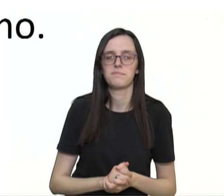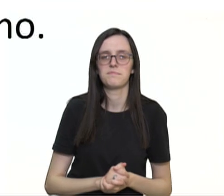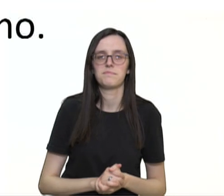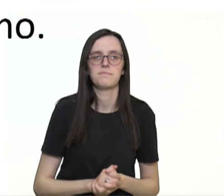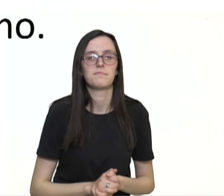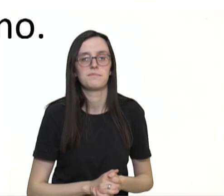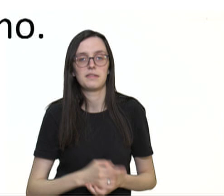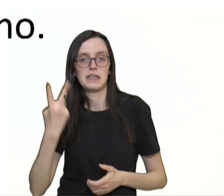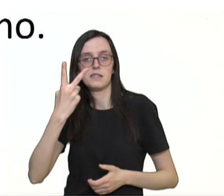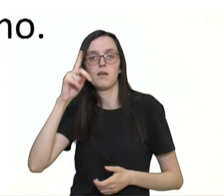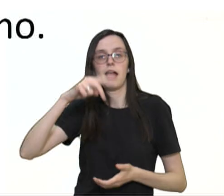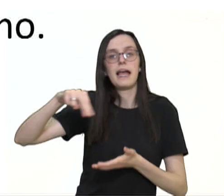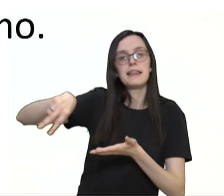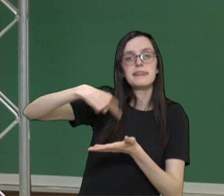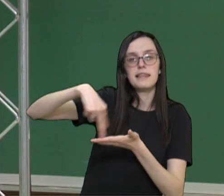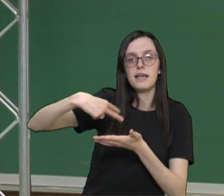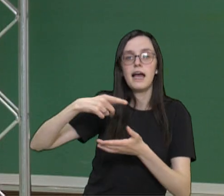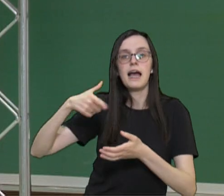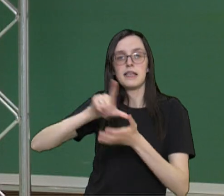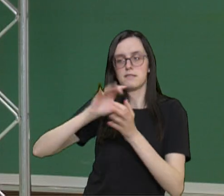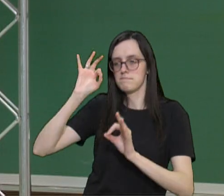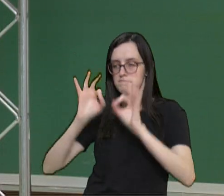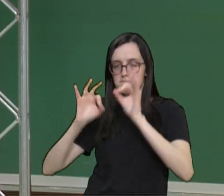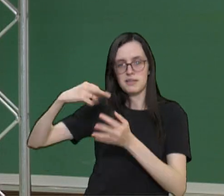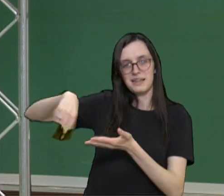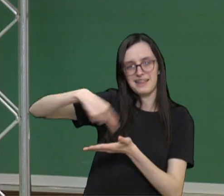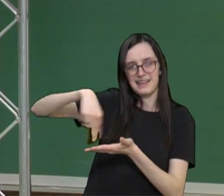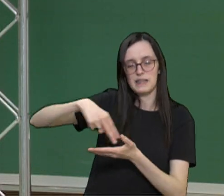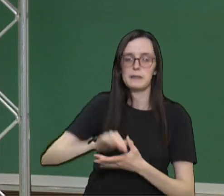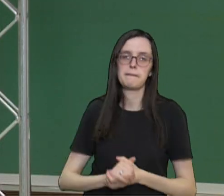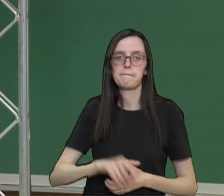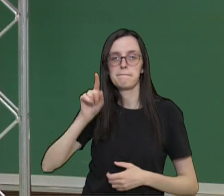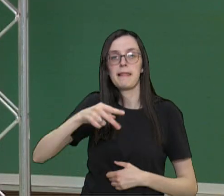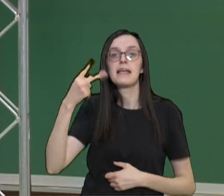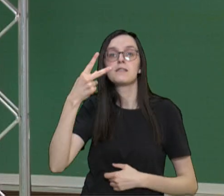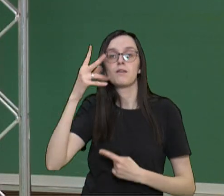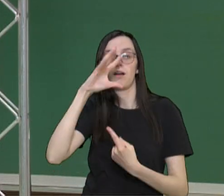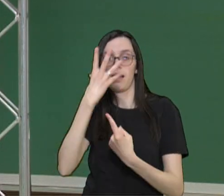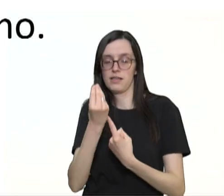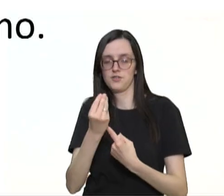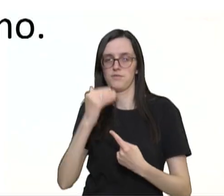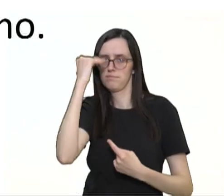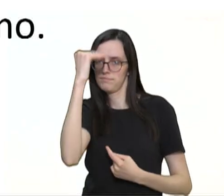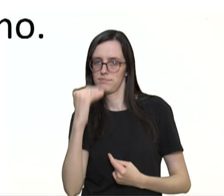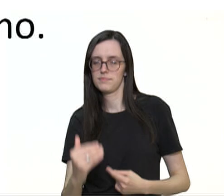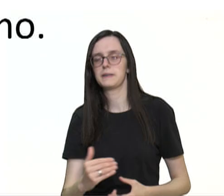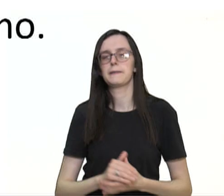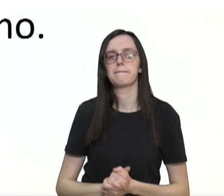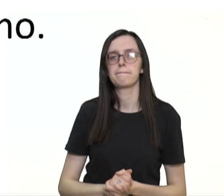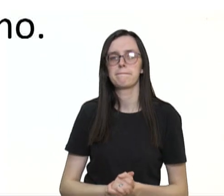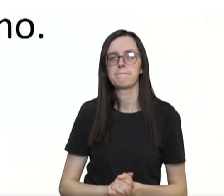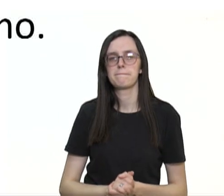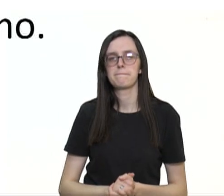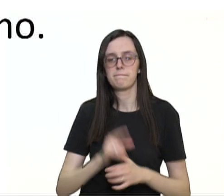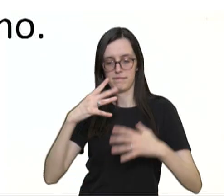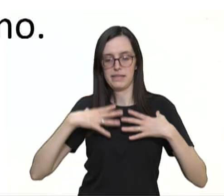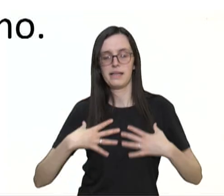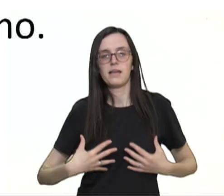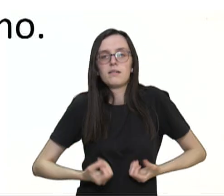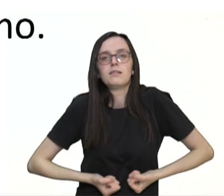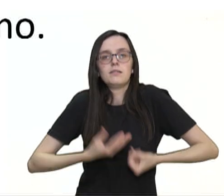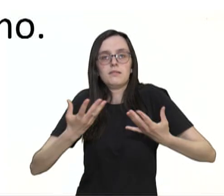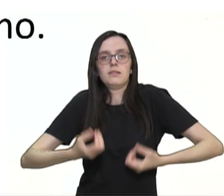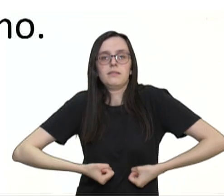A dança. Dança, coreografia. Ela é a 2ª arte na concepção lá. É o corpo como instrumento de